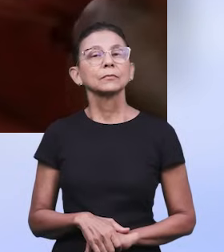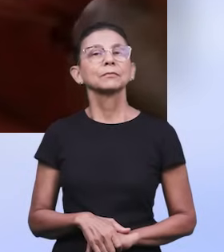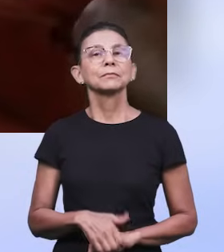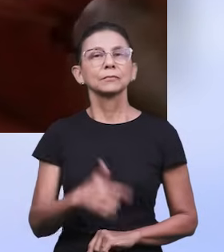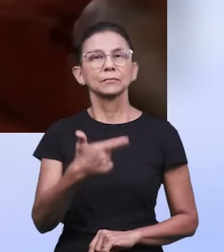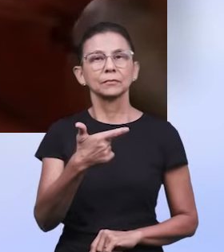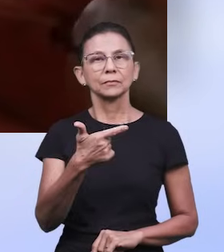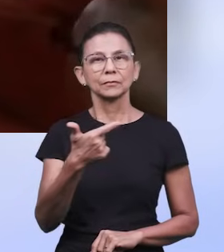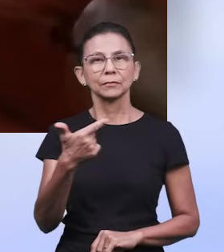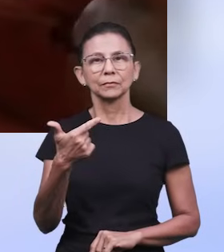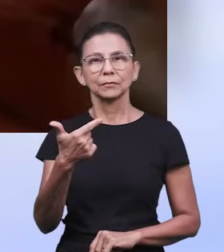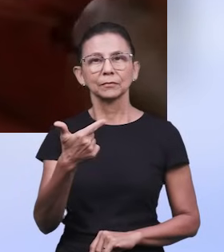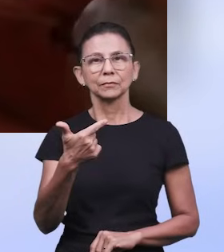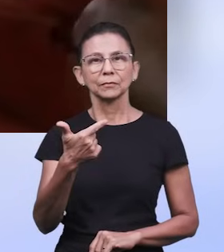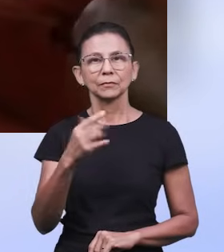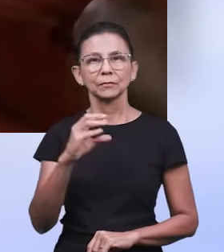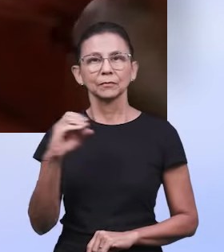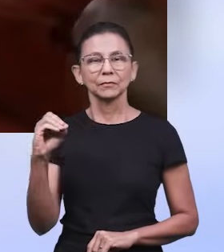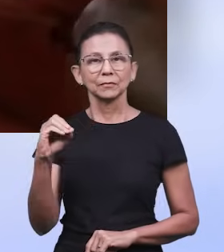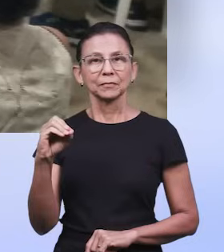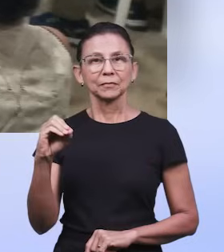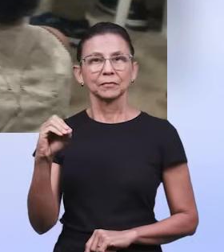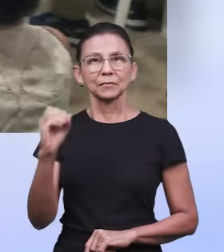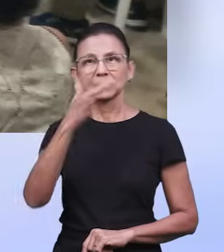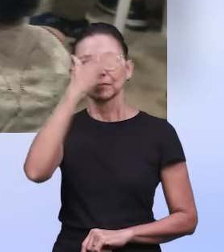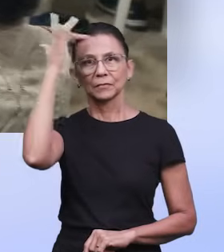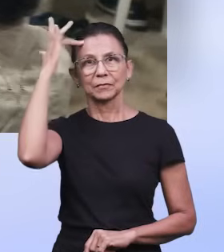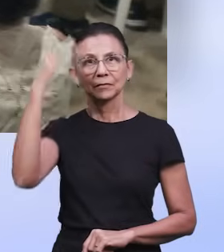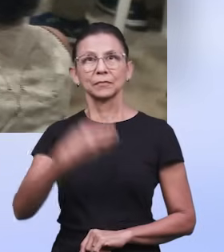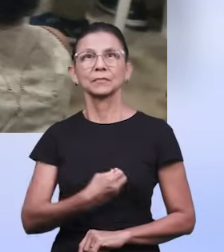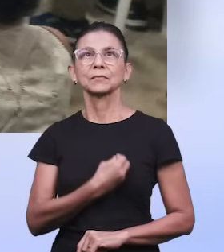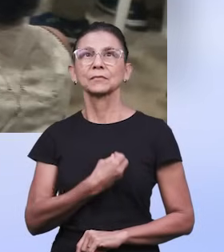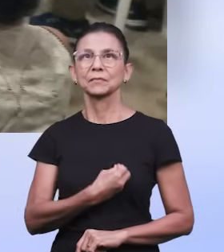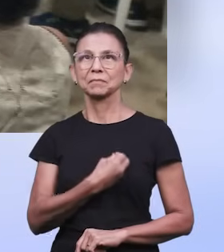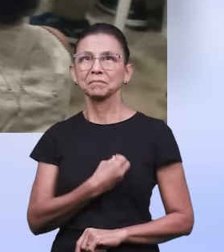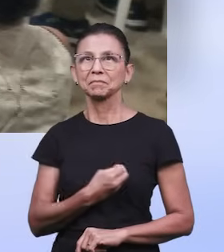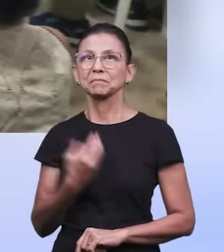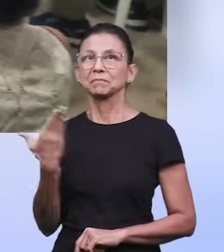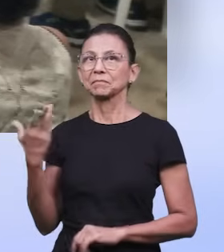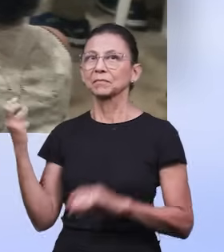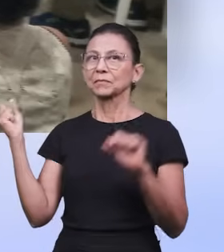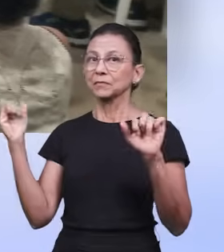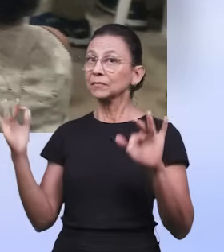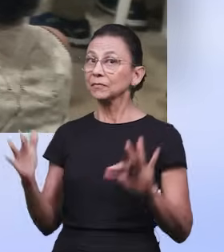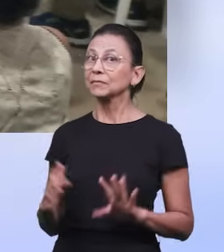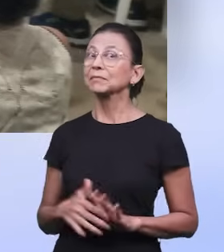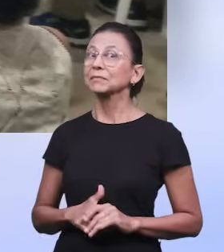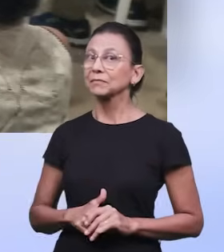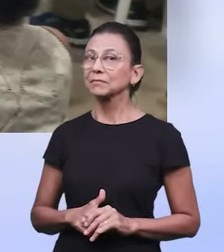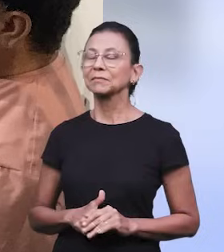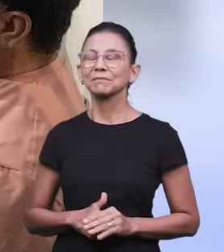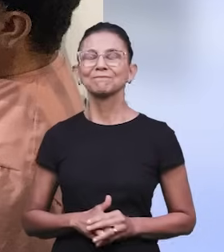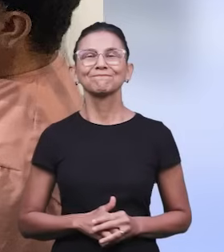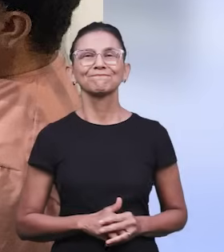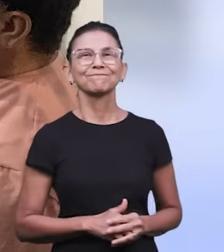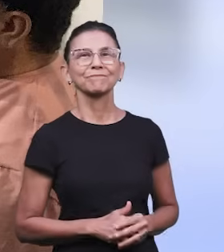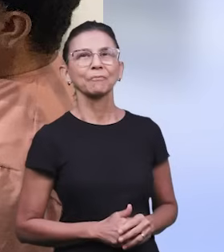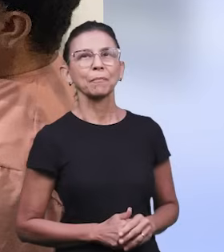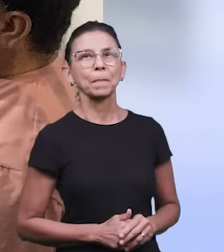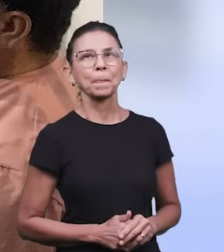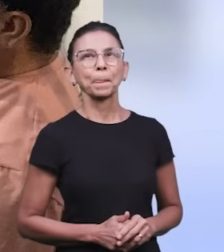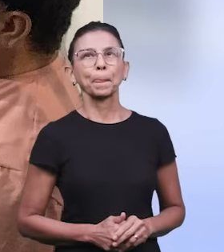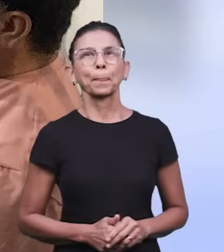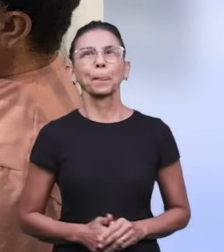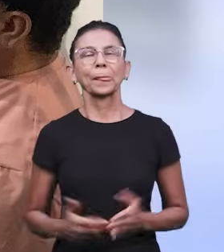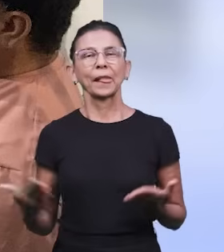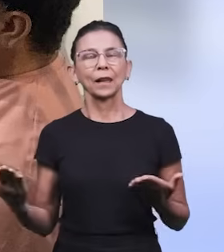200 pessoas participaram deste culto e temos a certeza de que Deus fará grandes coisas neste lugar. De volta a